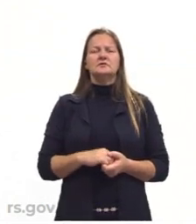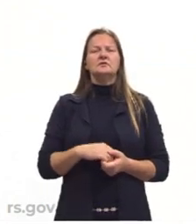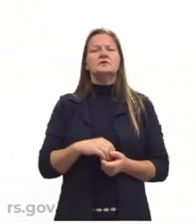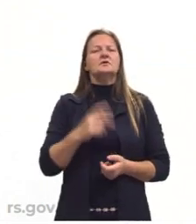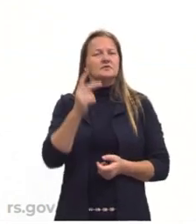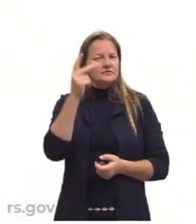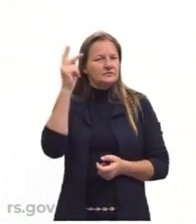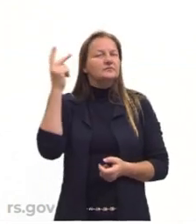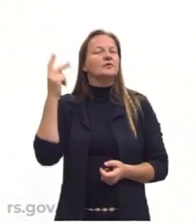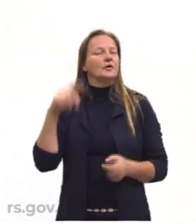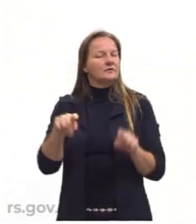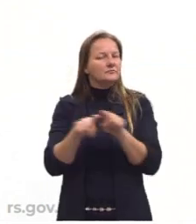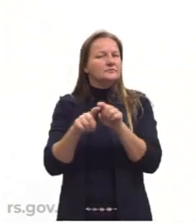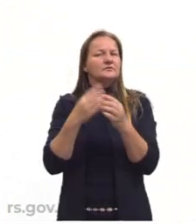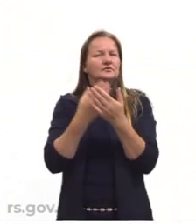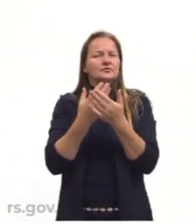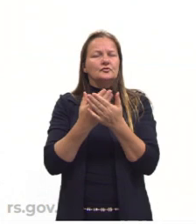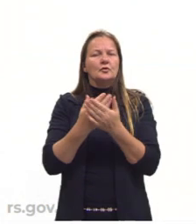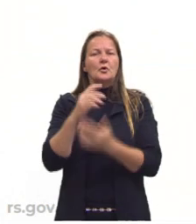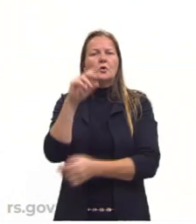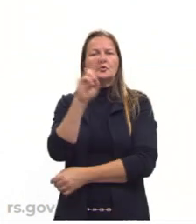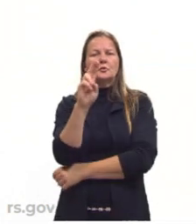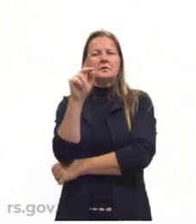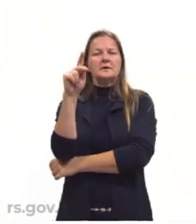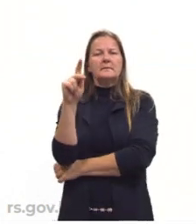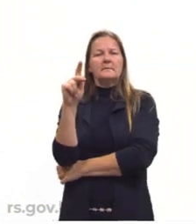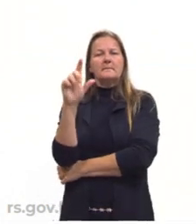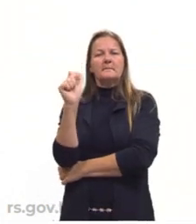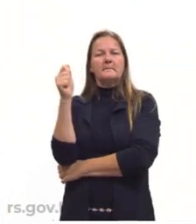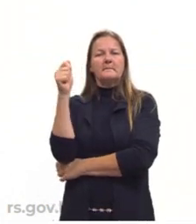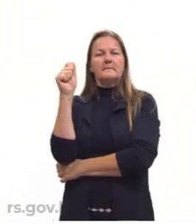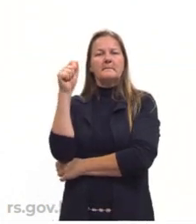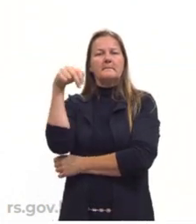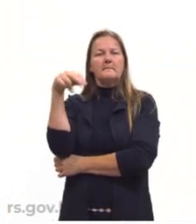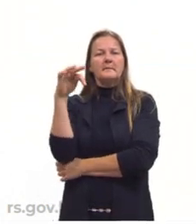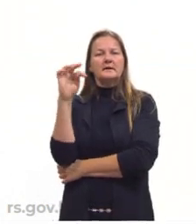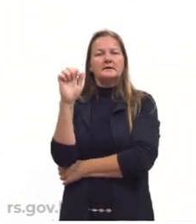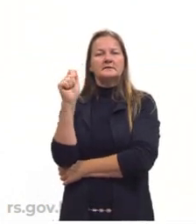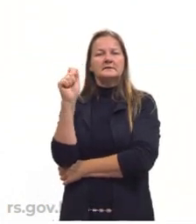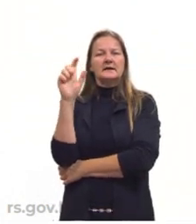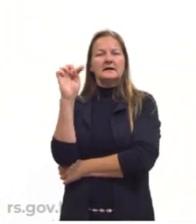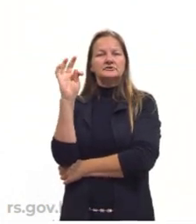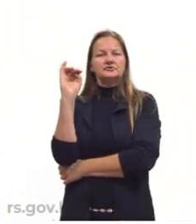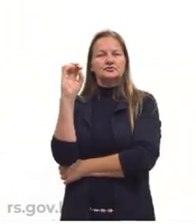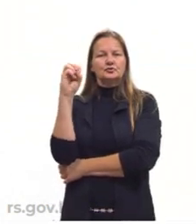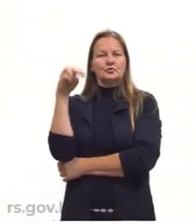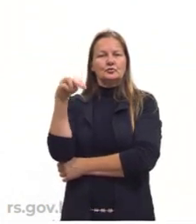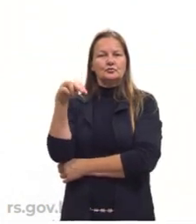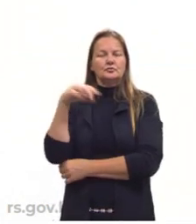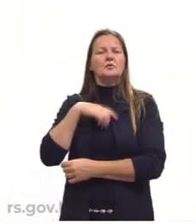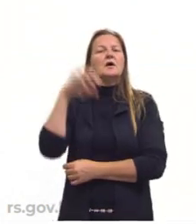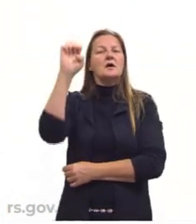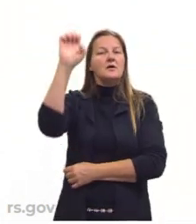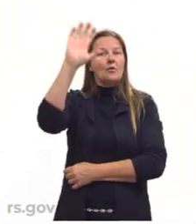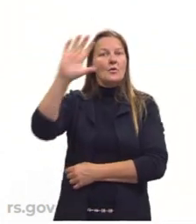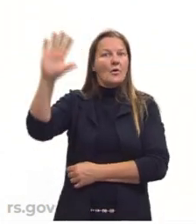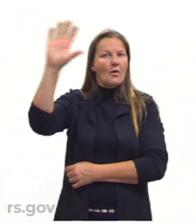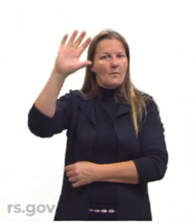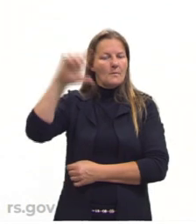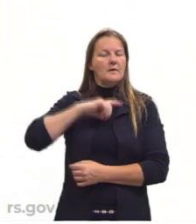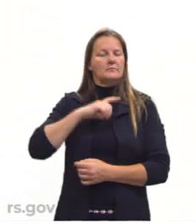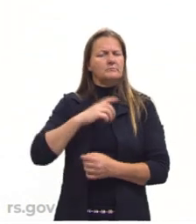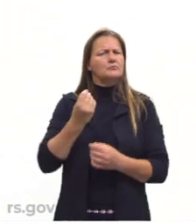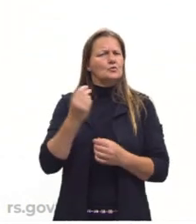história vocês observam histórico é o sistema Plantation tá principalmente desenvolvido pelos europeus né